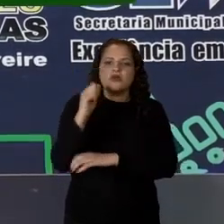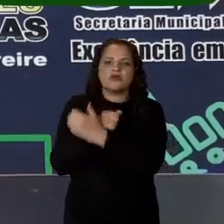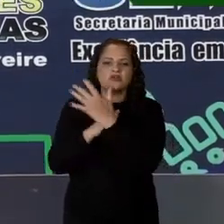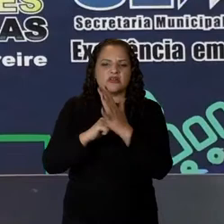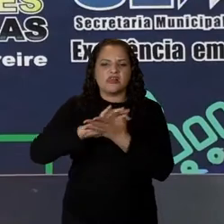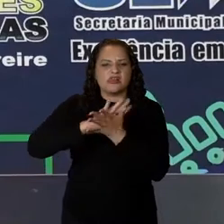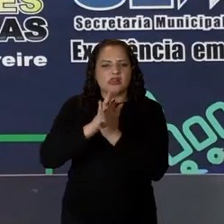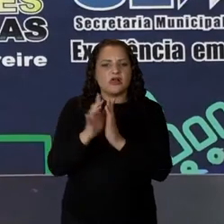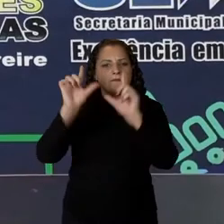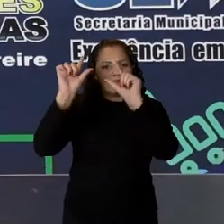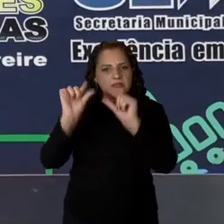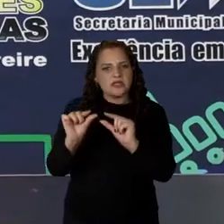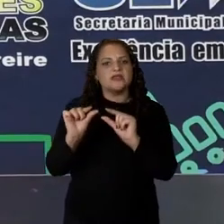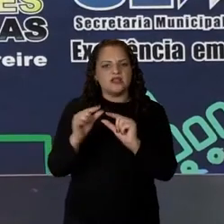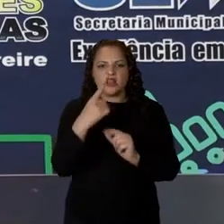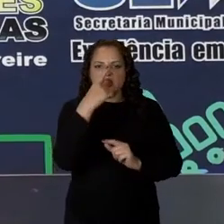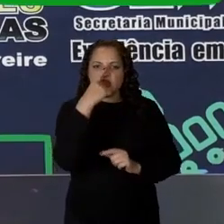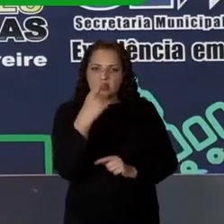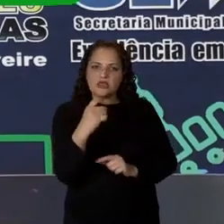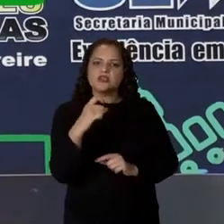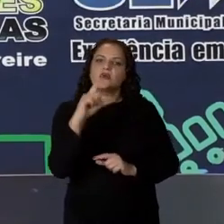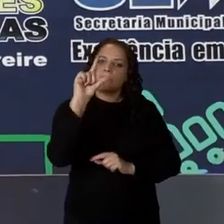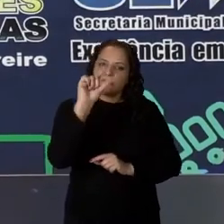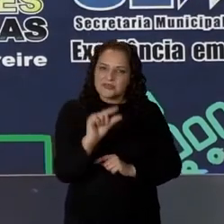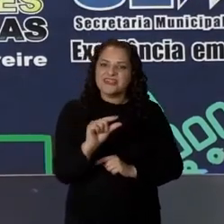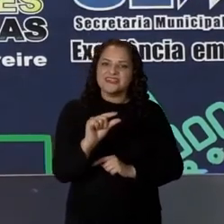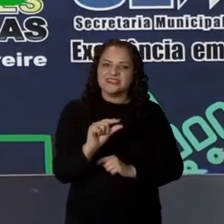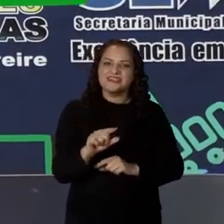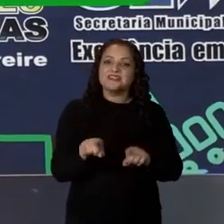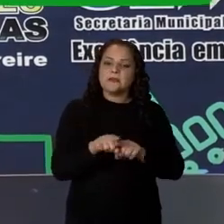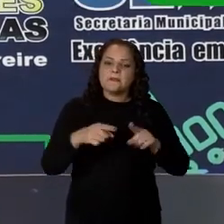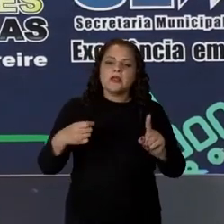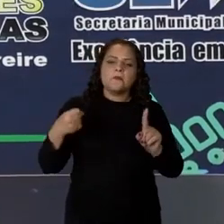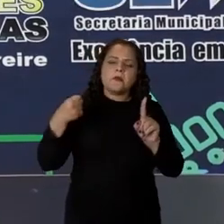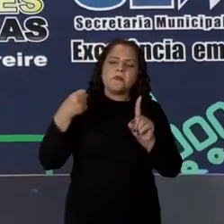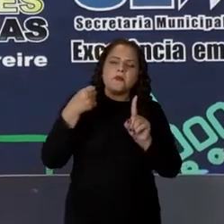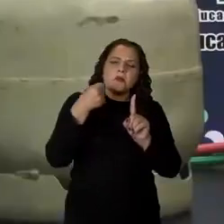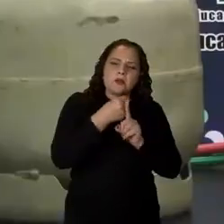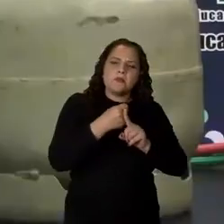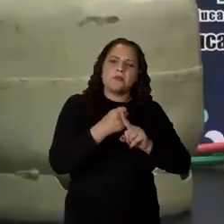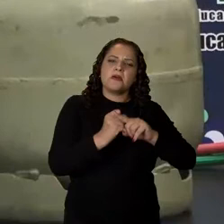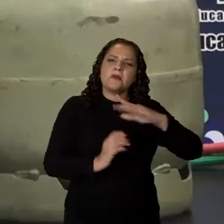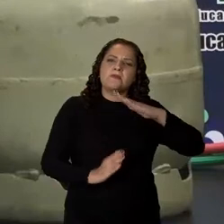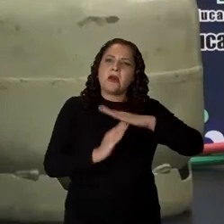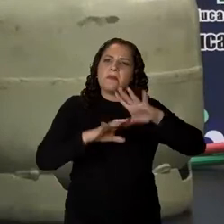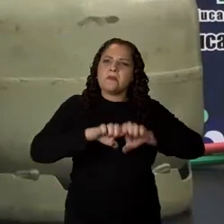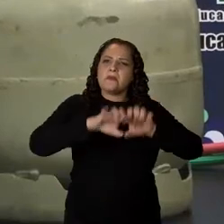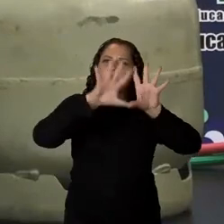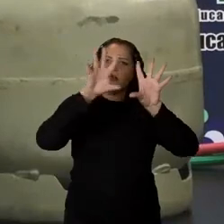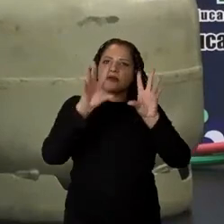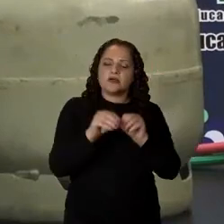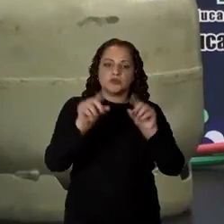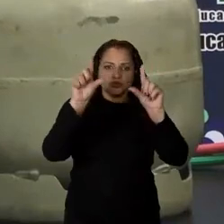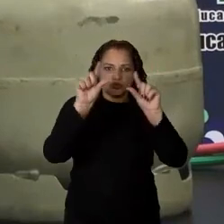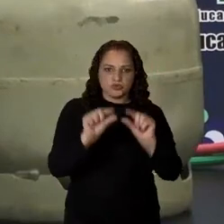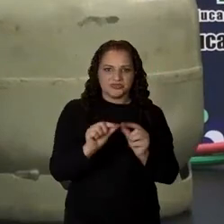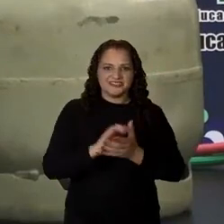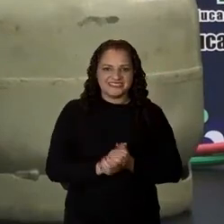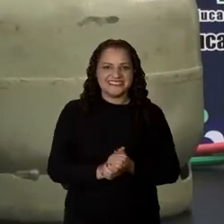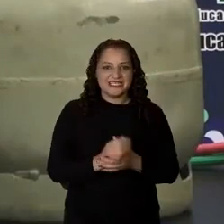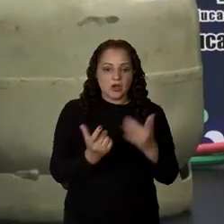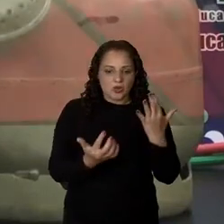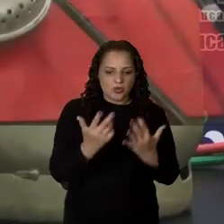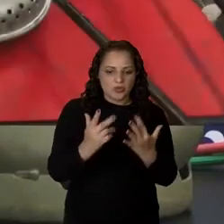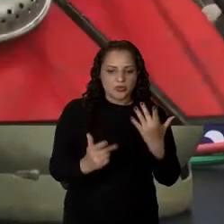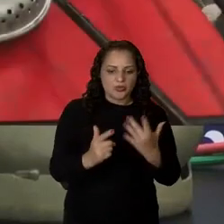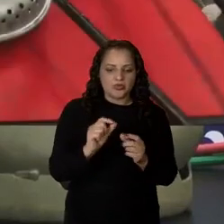urbano e gases poluentes na atmosfera e diminuindo os impactos gerados nos ecossistemas. O fogão híbrido tem como objetivo reduzir o consumo